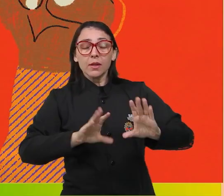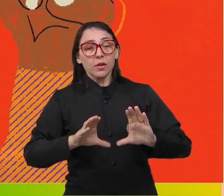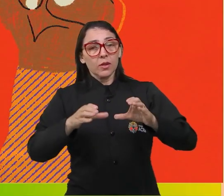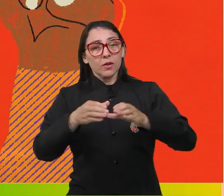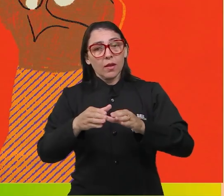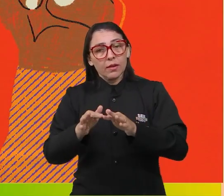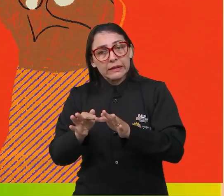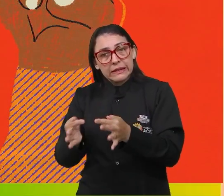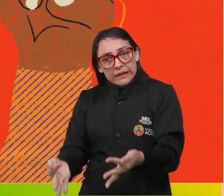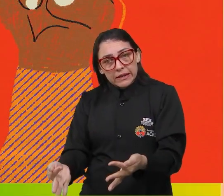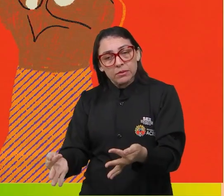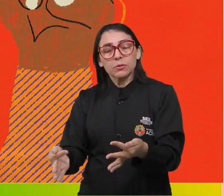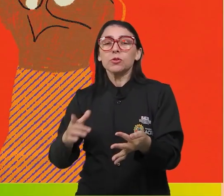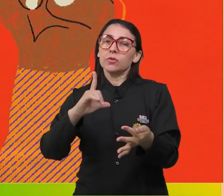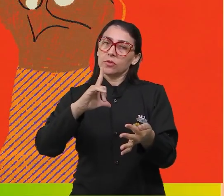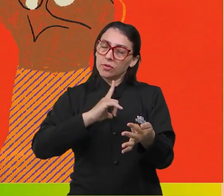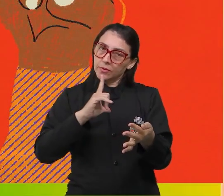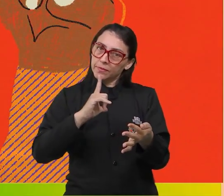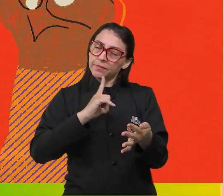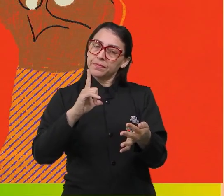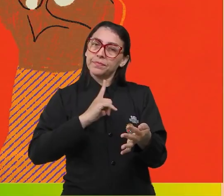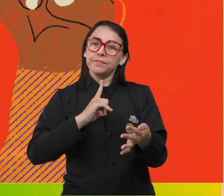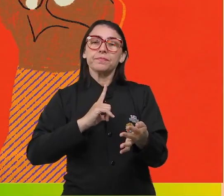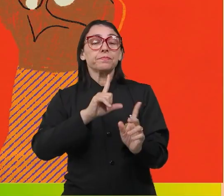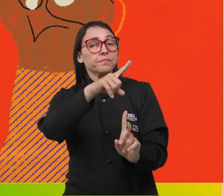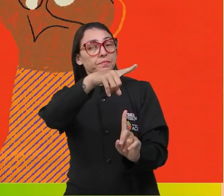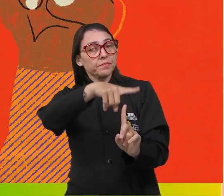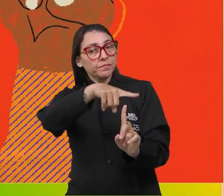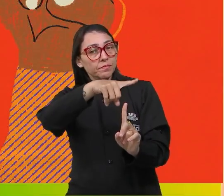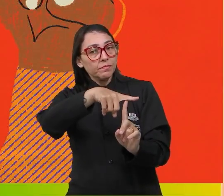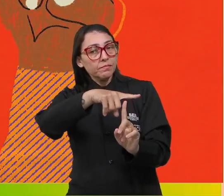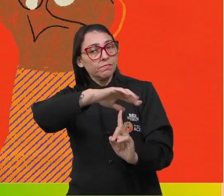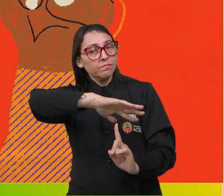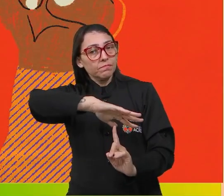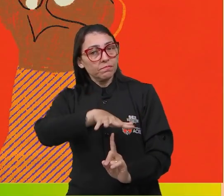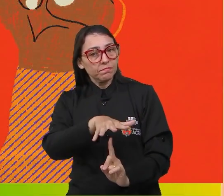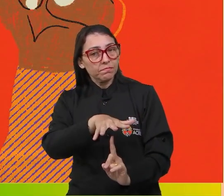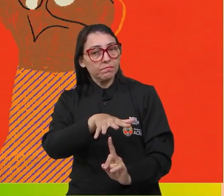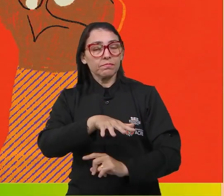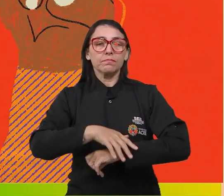classes menores, onde haviam esse tipo de opressão.